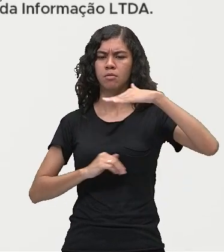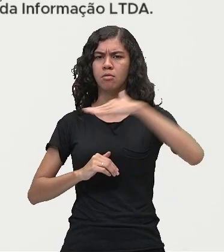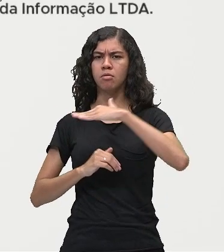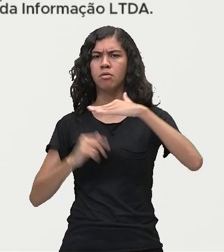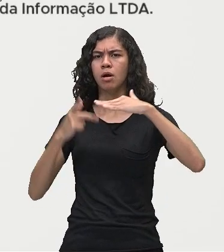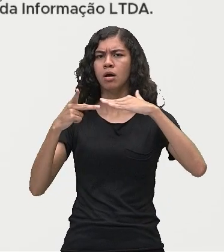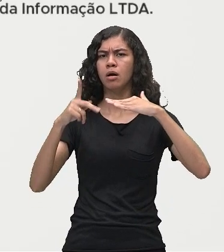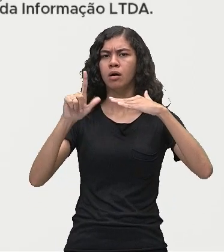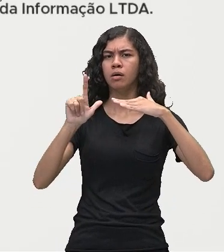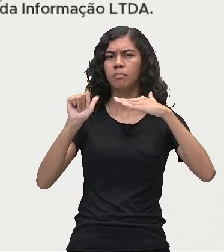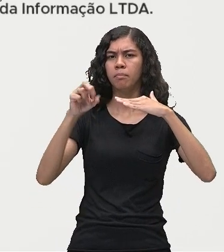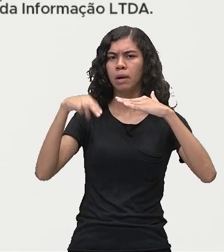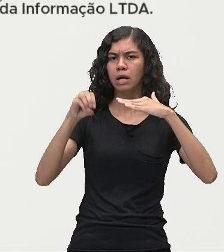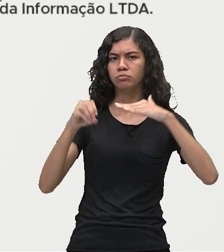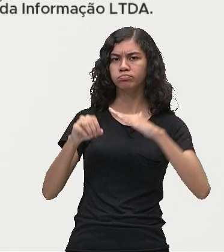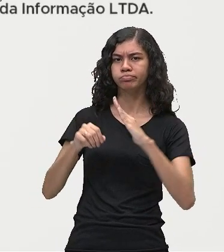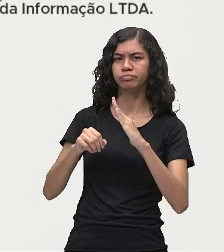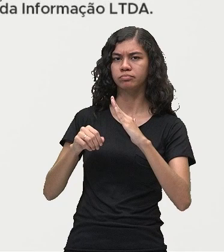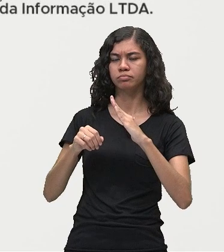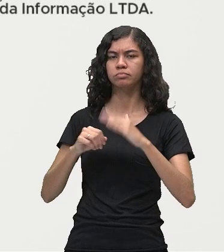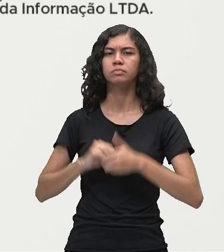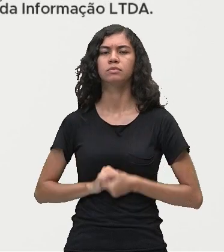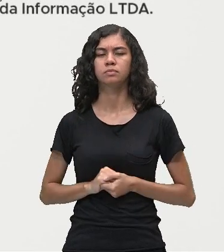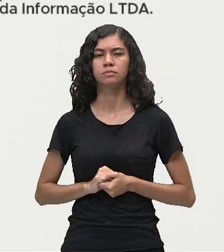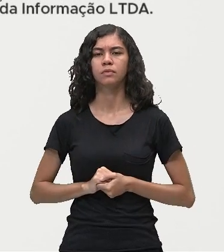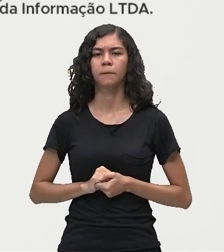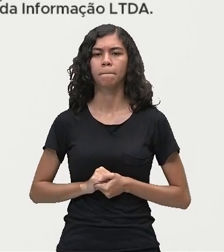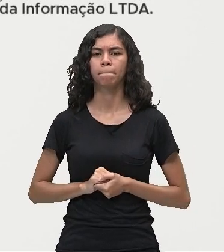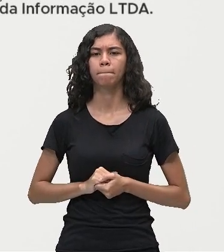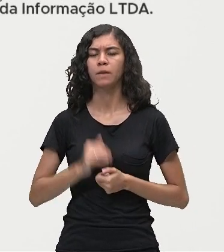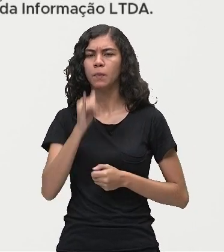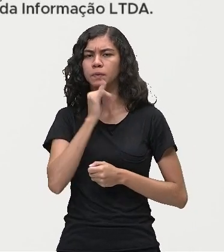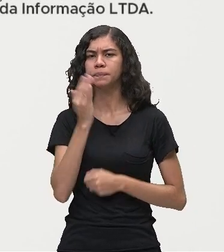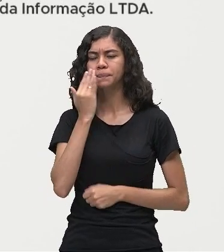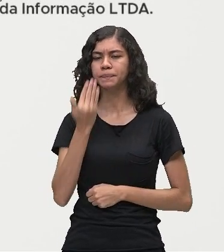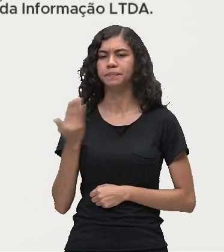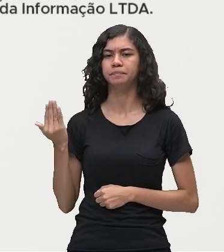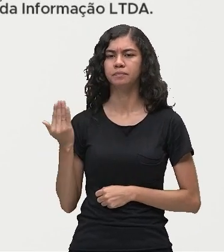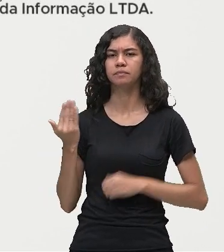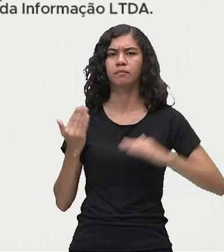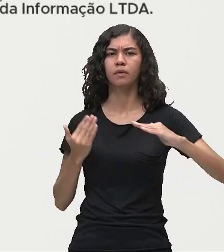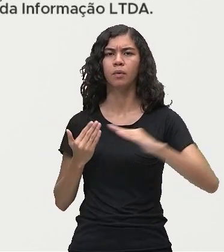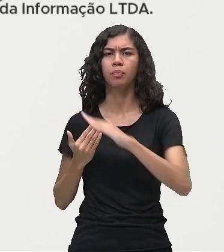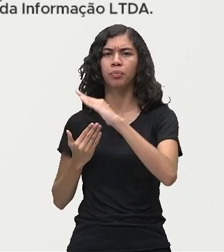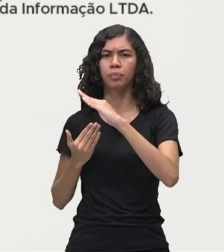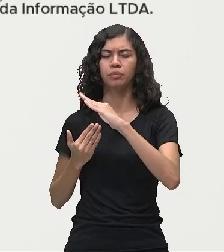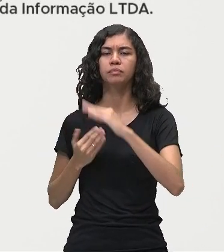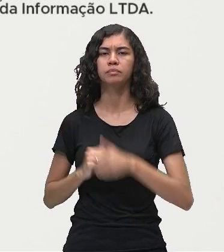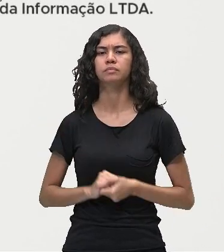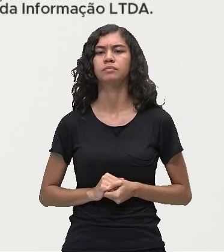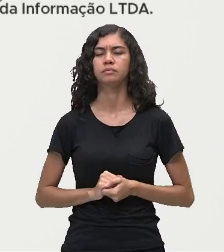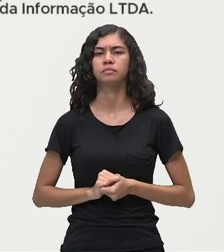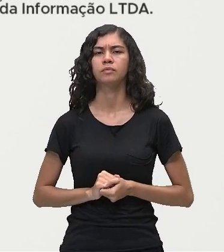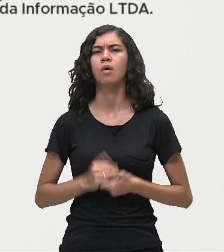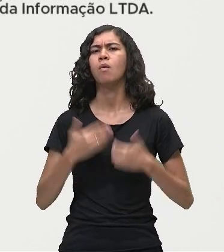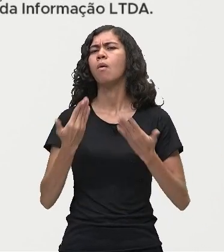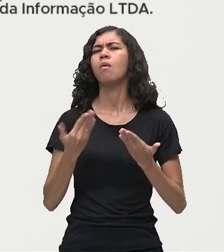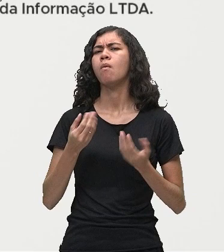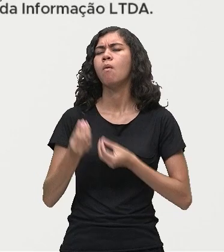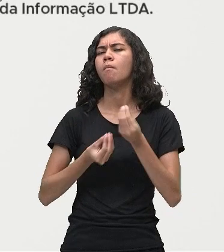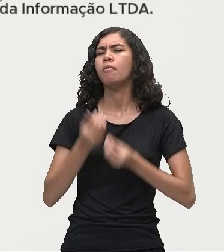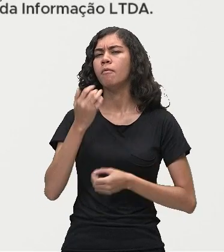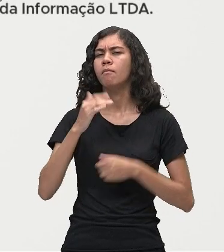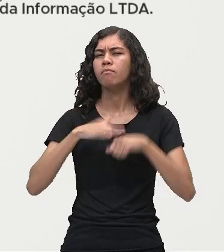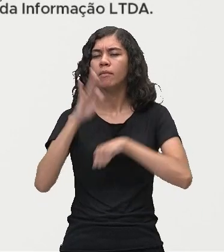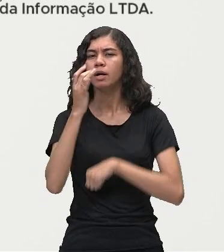inclinado, gente? O plano inclinado é o seguinte, é uma rampa, aqui ó, é uma rampa. O que é mais fácil?